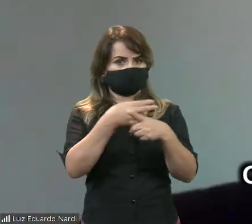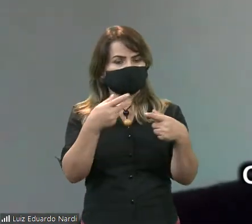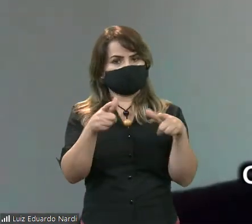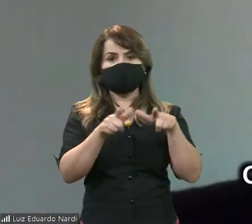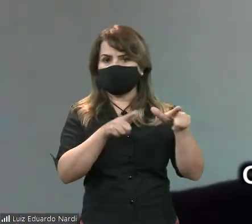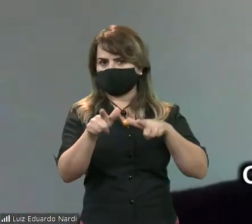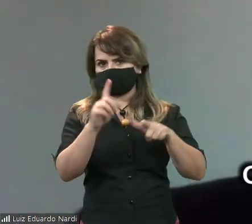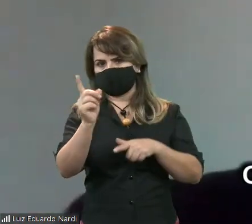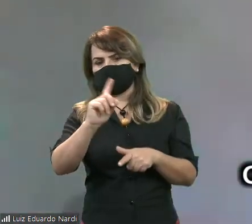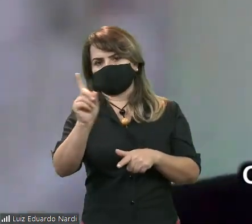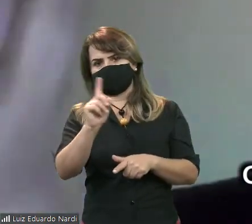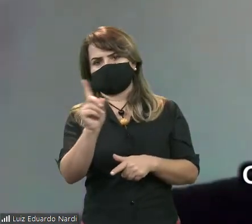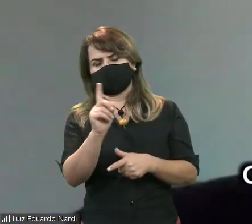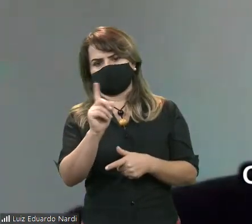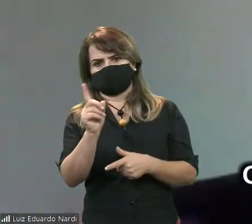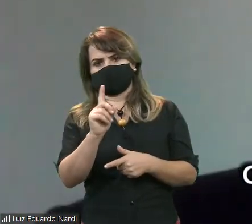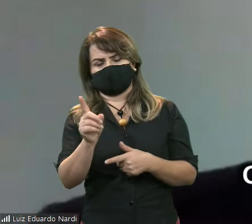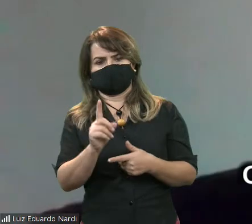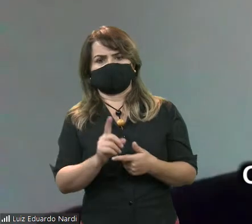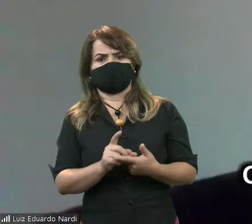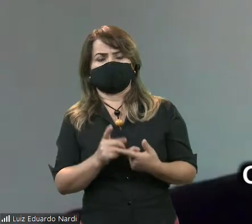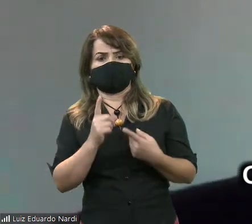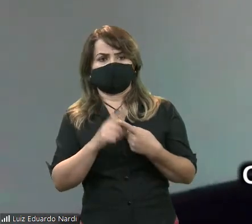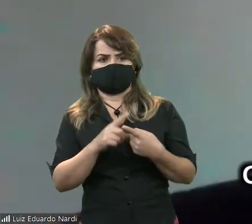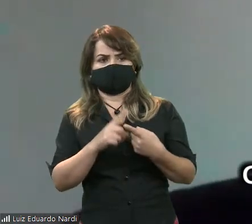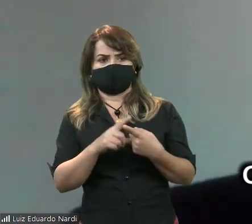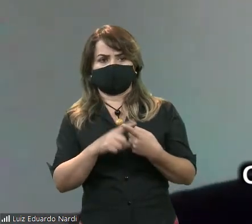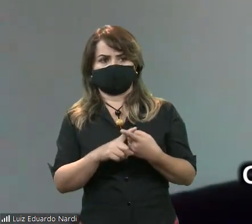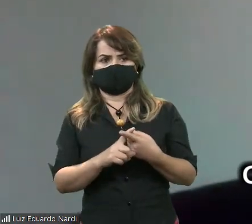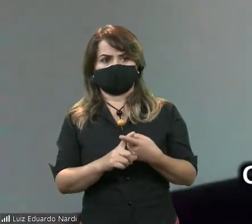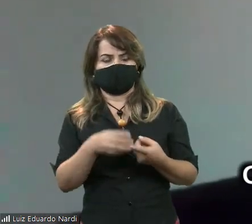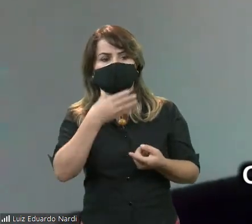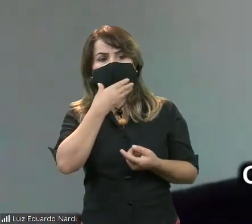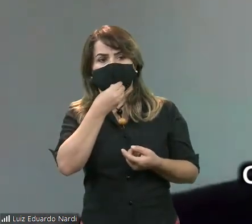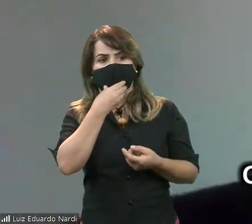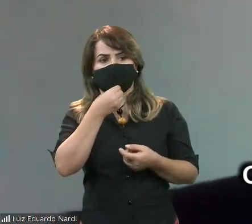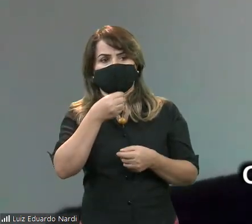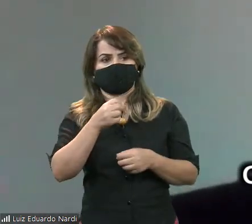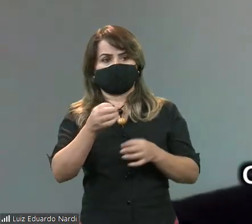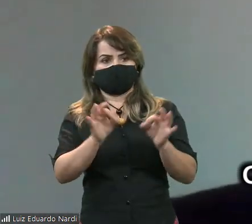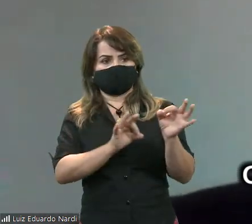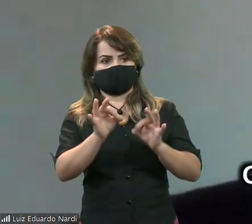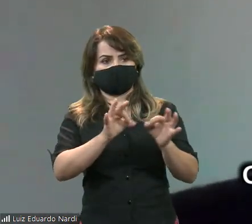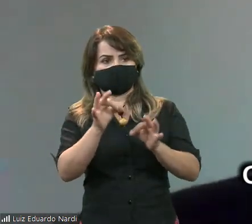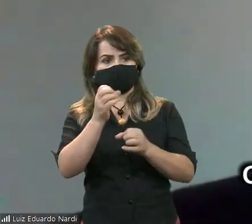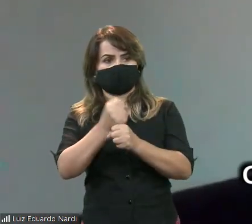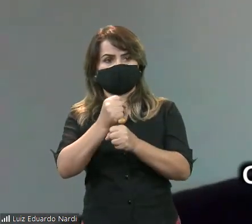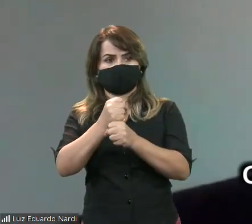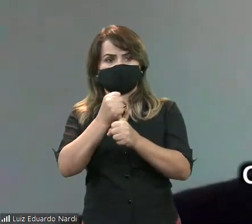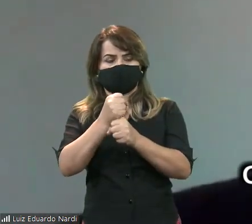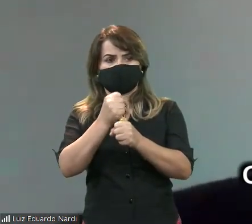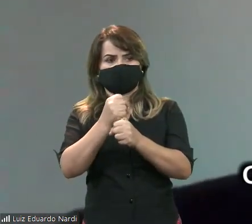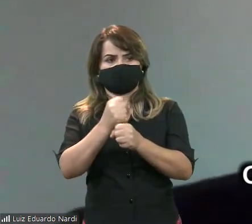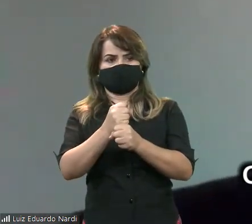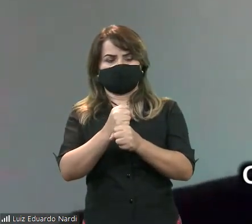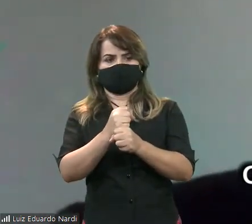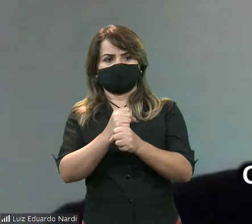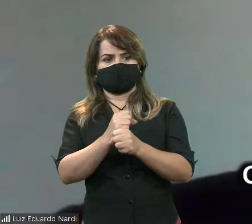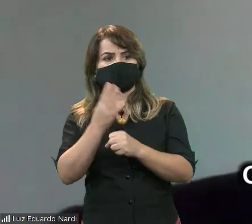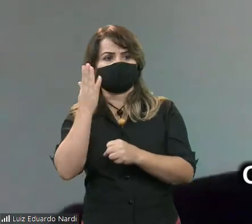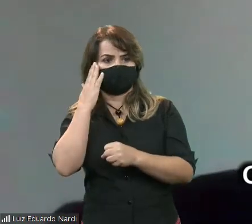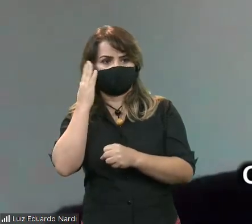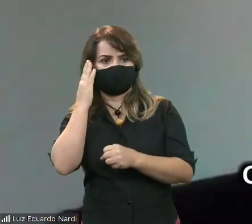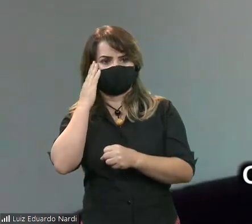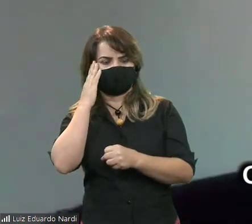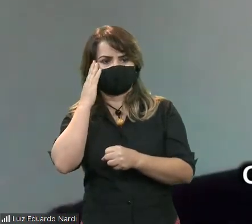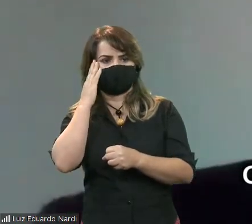ver. Não é porque ele é o autor do projeto, e é ele o autor do projeto, nós sabemos disso, que eu estou